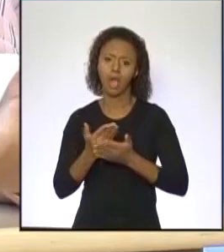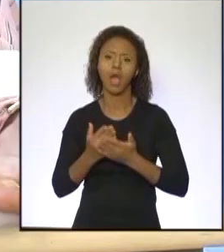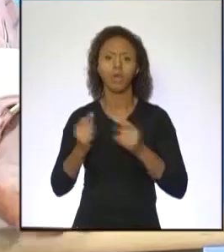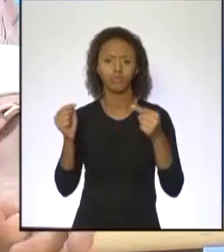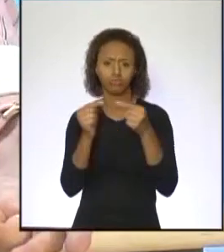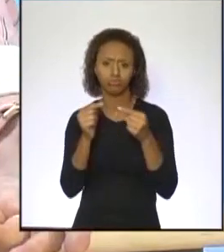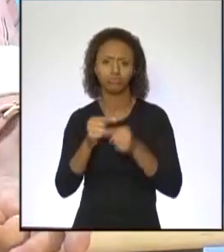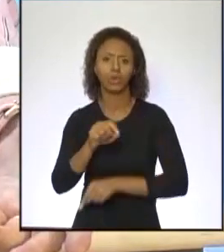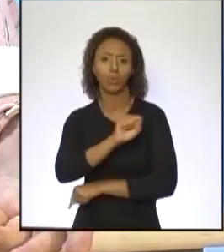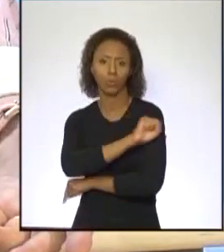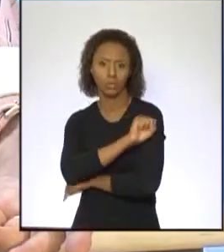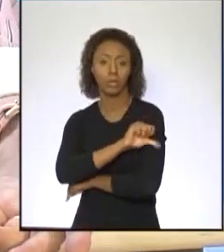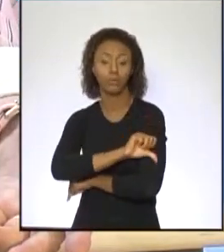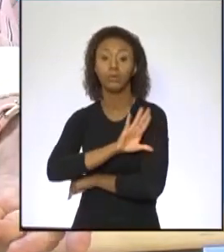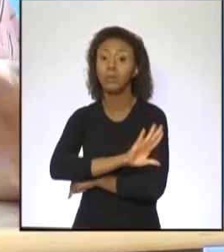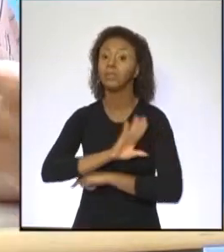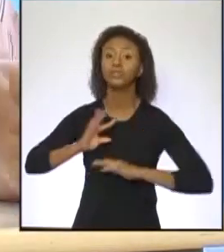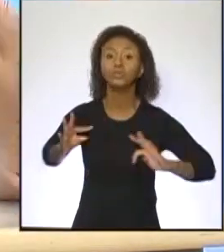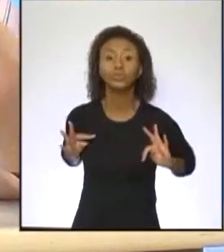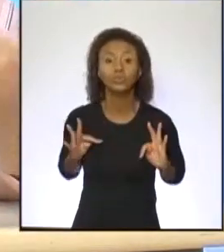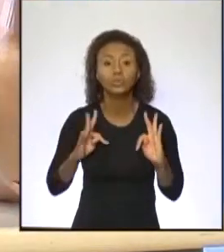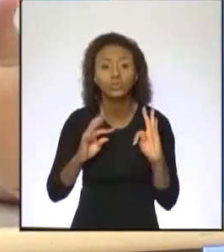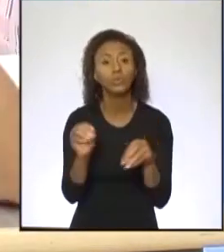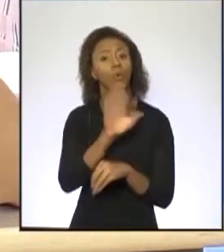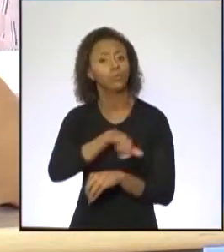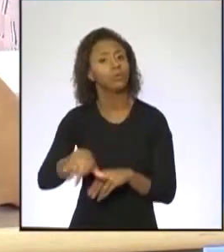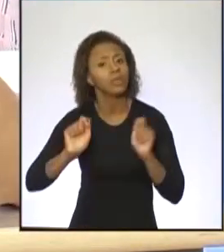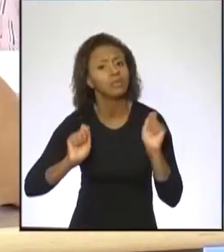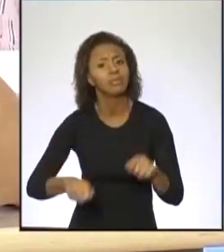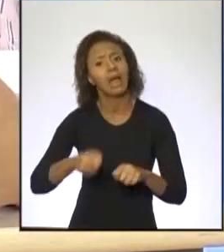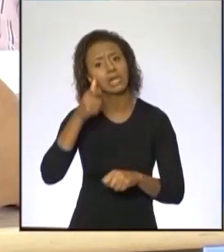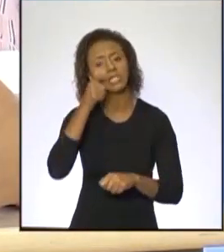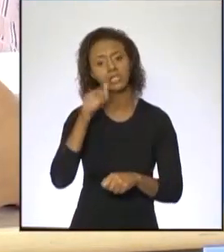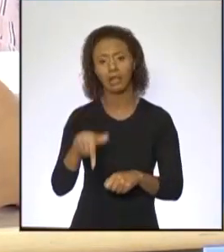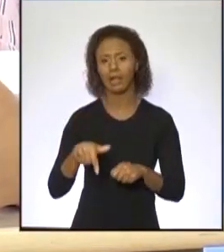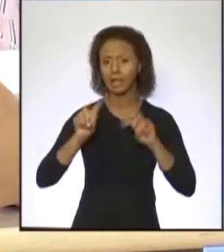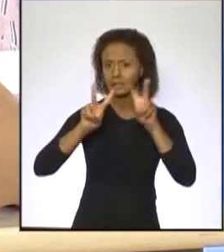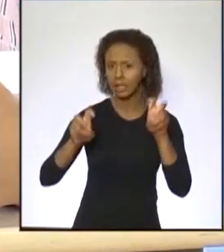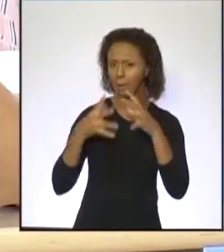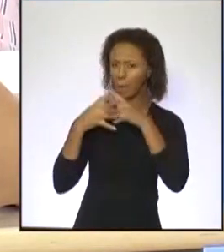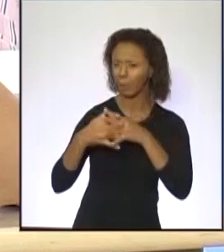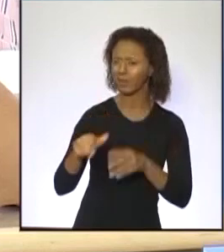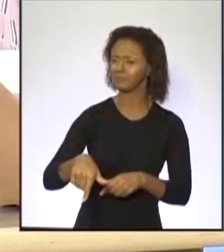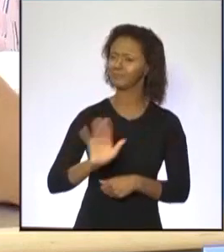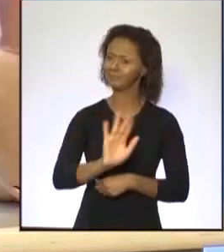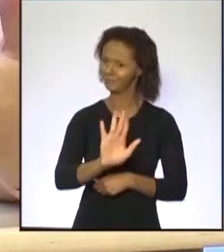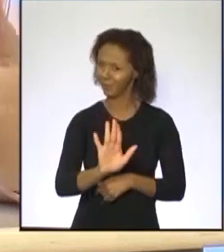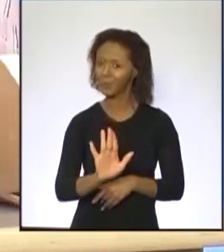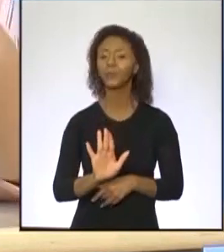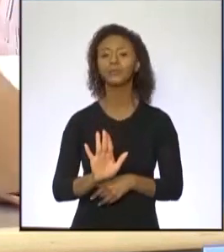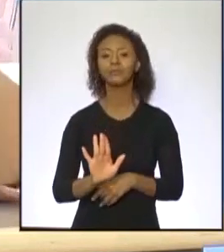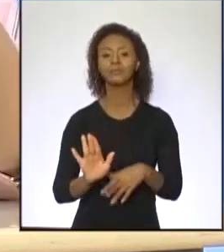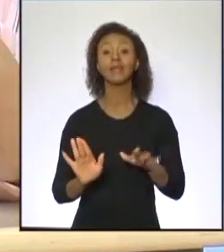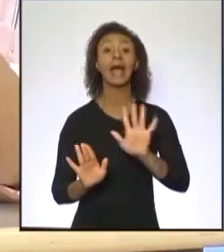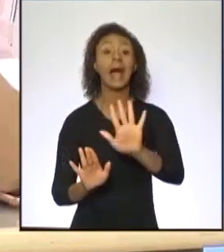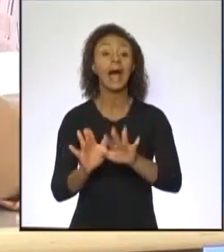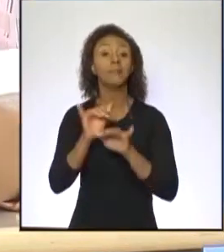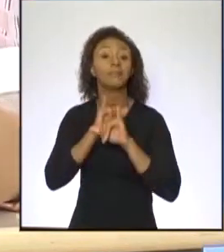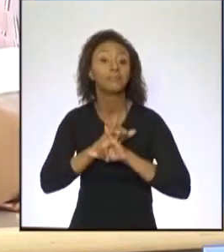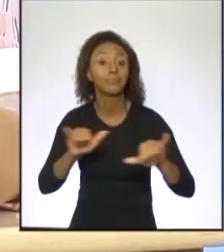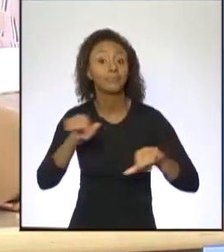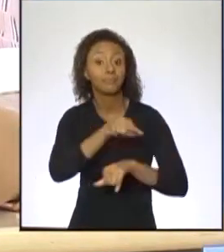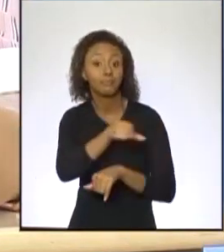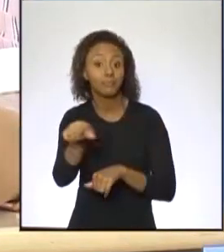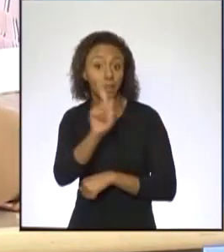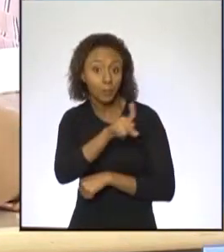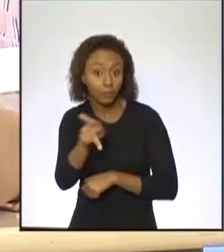da rede oficial. Tá certo? Então, não temos um tema muito complicado que a gente vai trabalhar hoje aqui, não. E um recado para os